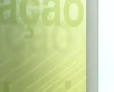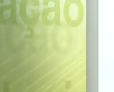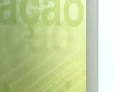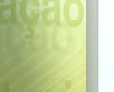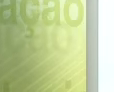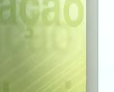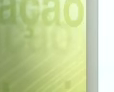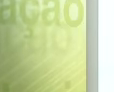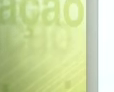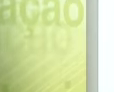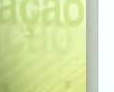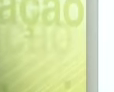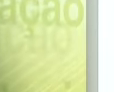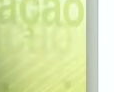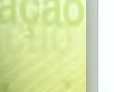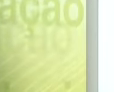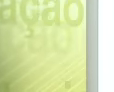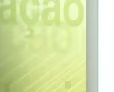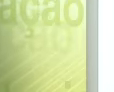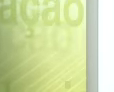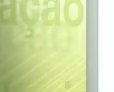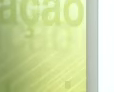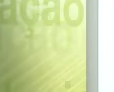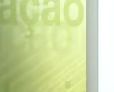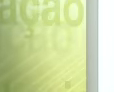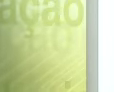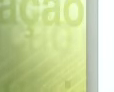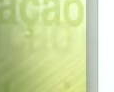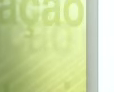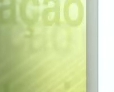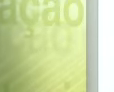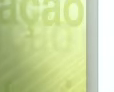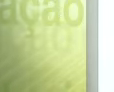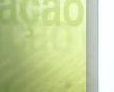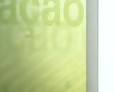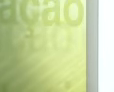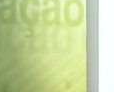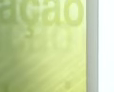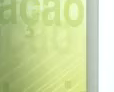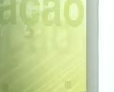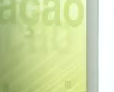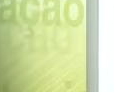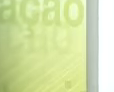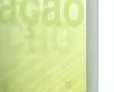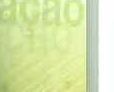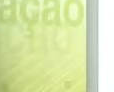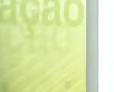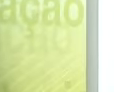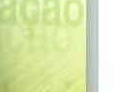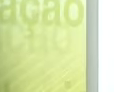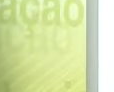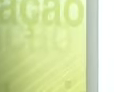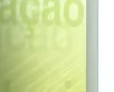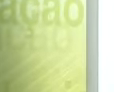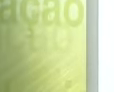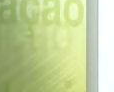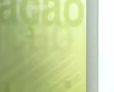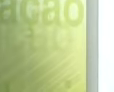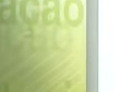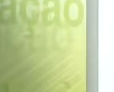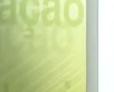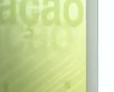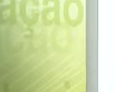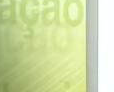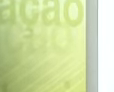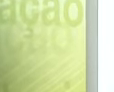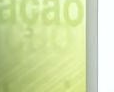Document.getElementById, entre parênteses, o nome do ID, by ID é por ID, pela identificação.